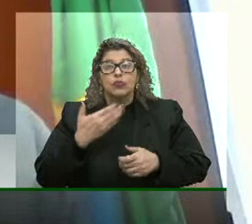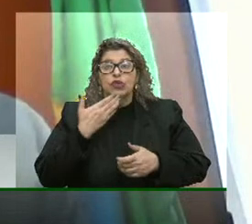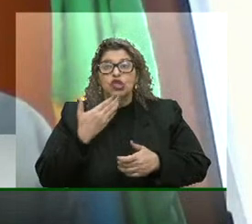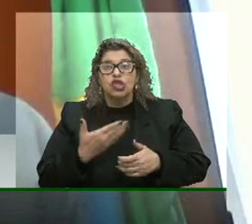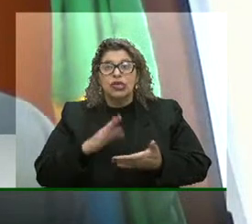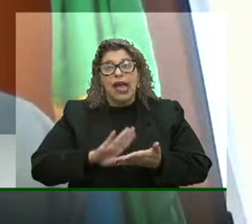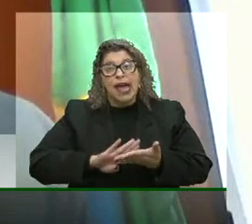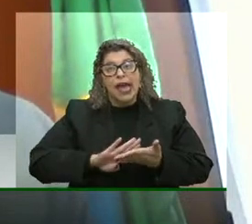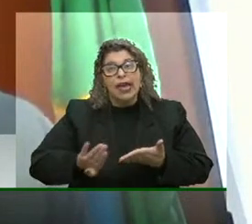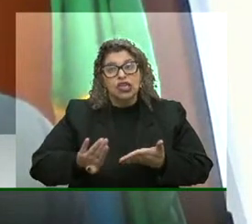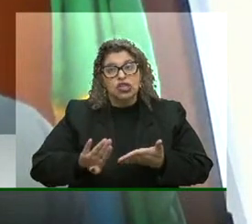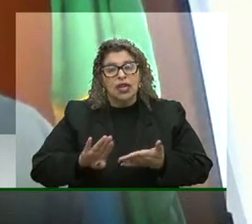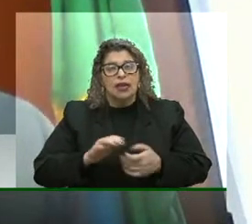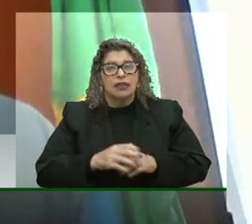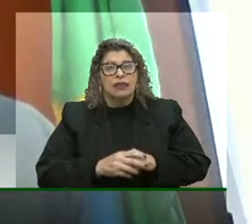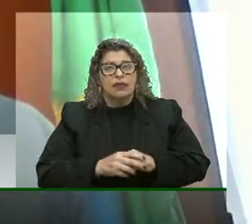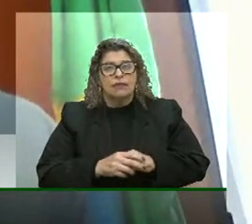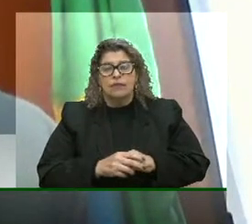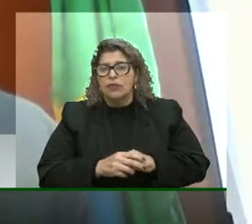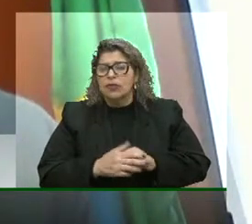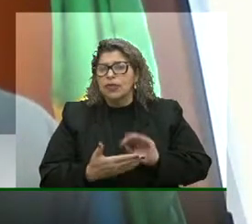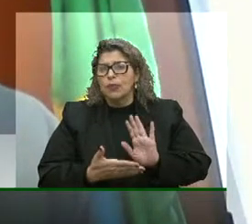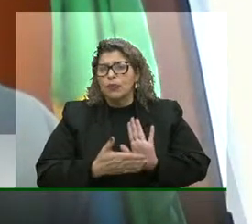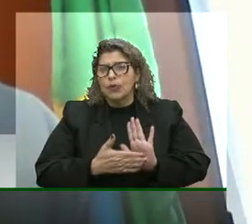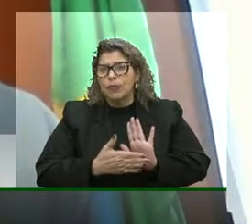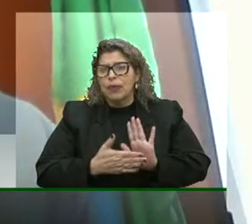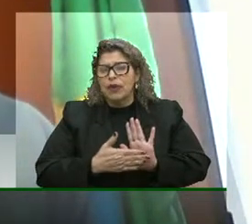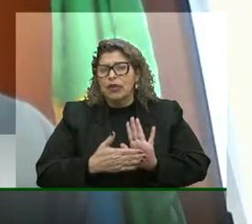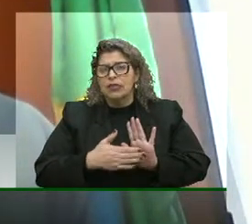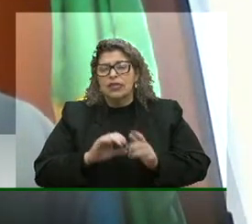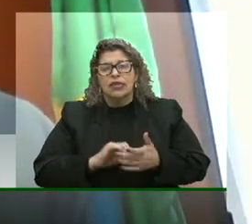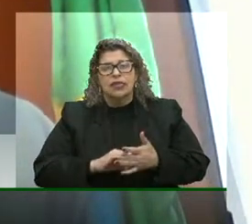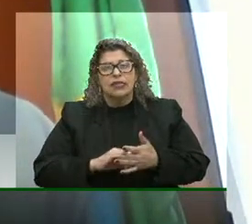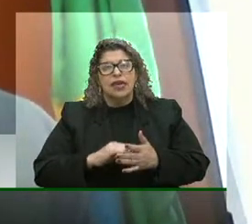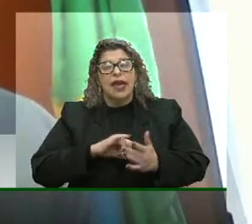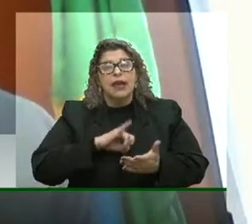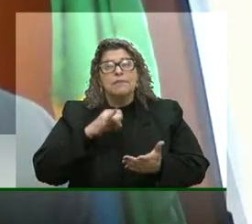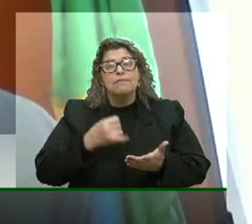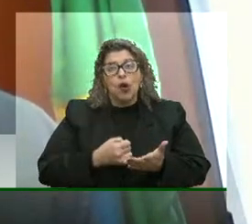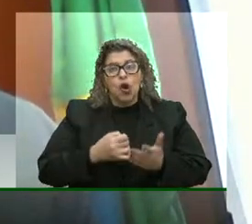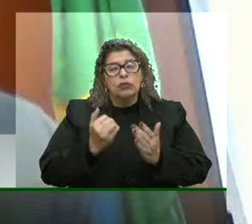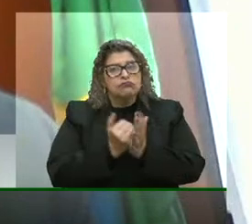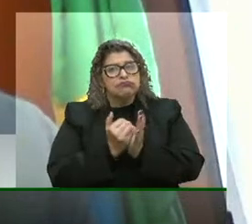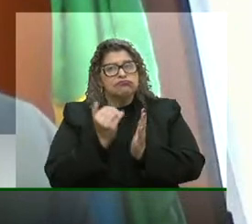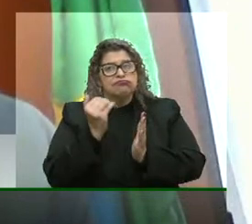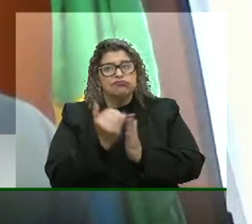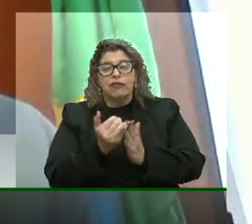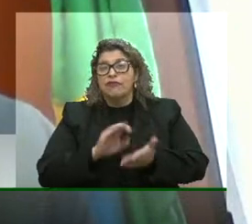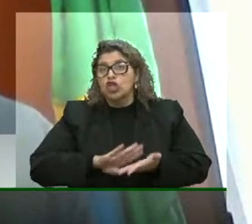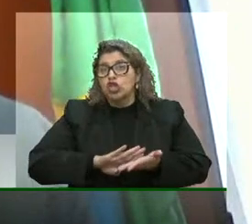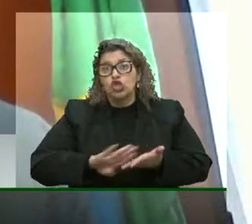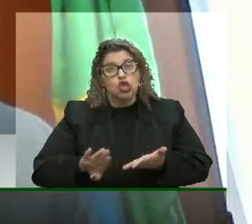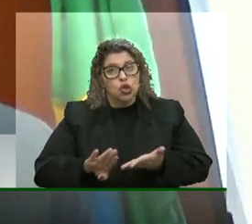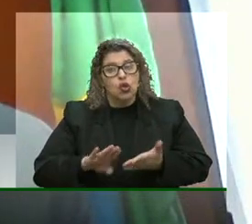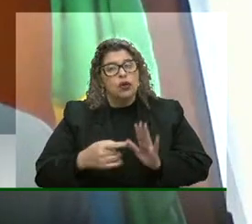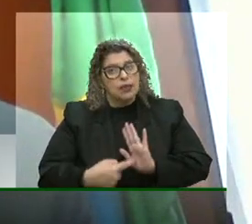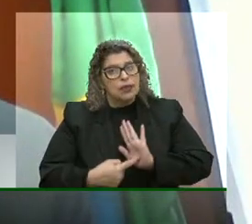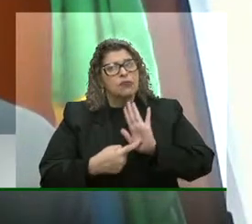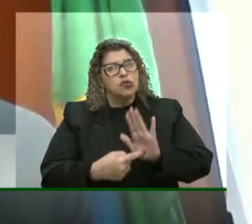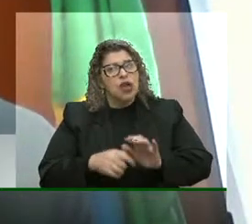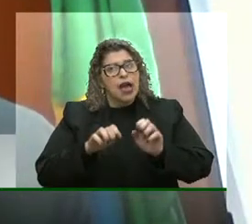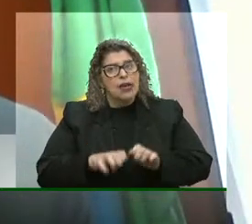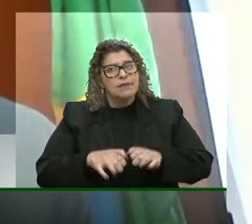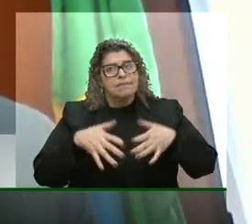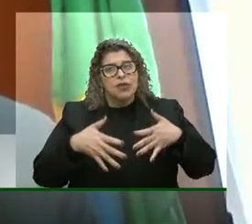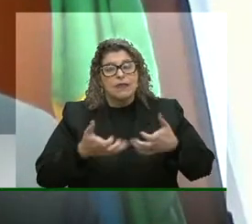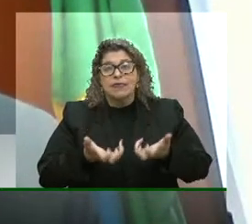de retirada da proposta de reforma tributária estadual que aumentaria impostos. Ou seja, a Assembleia demonstrou claramente